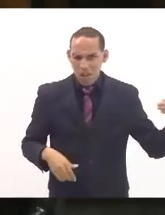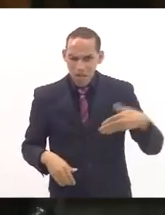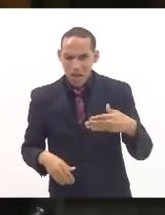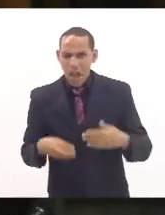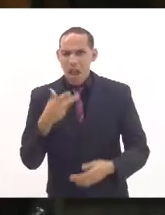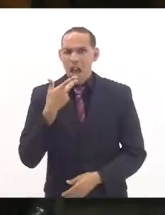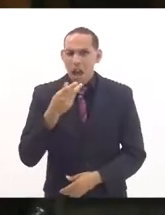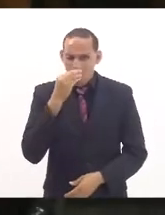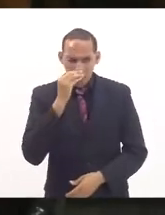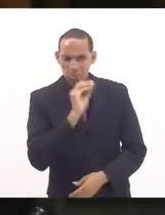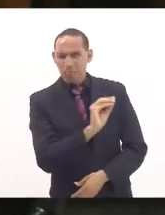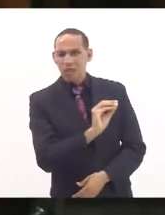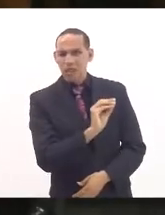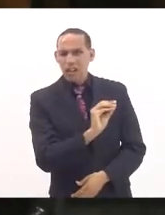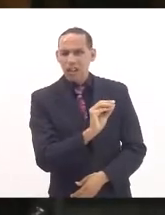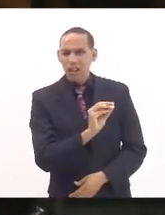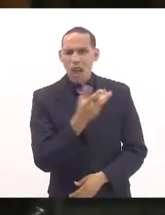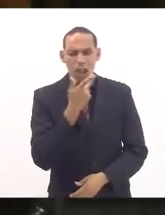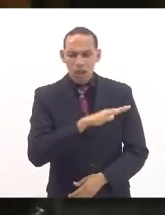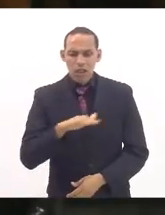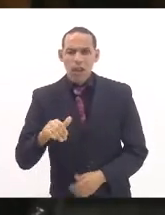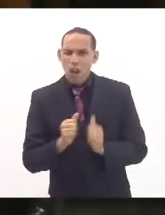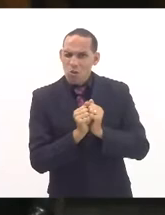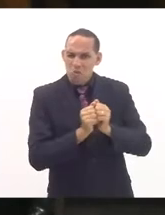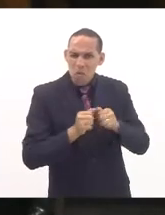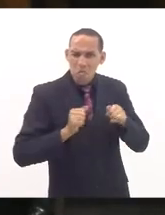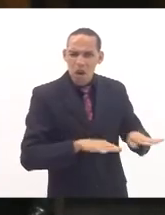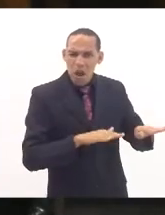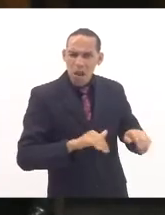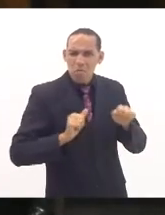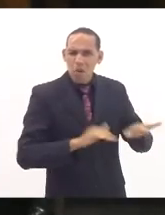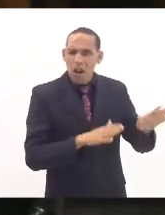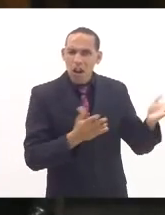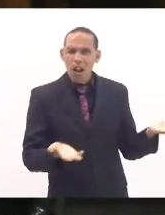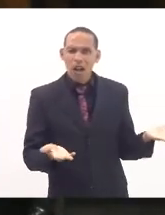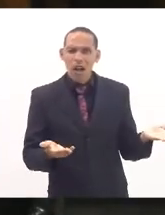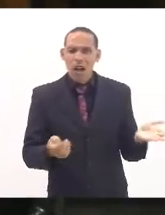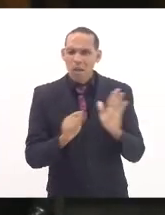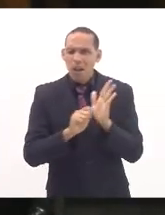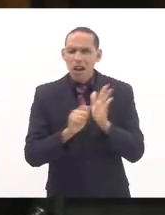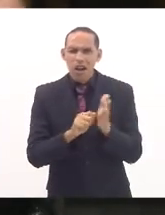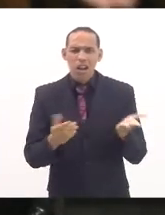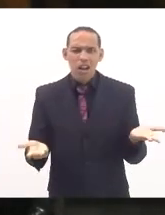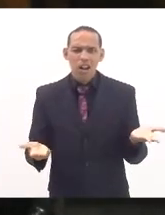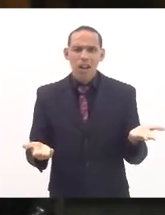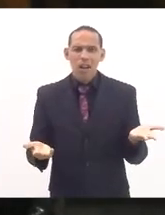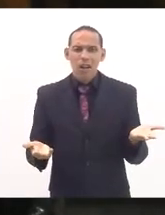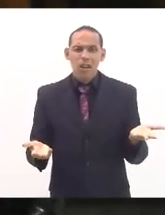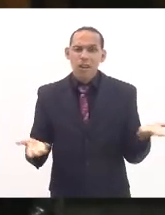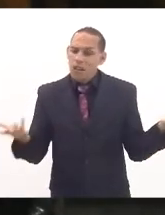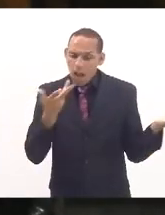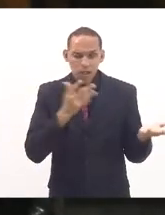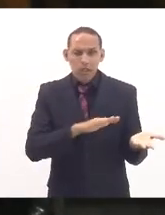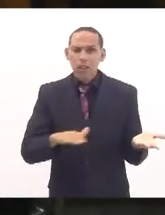repudiar a participação de criança na Marcha da Maconha, porra. E aí,